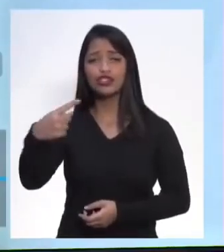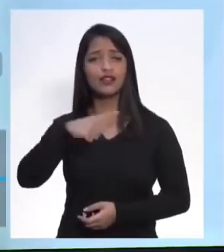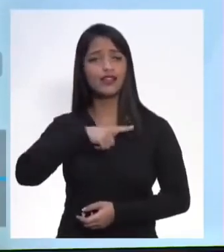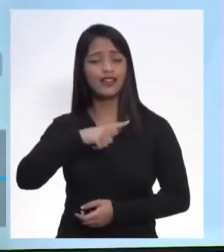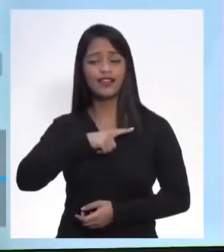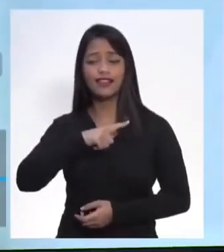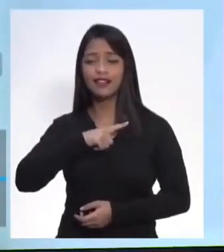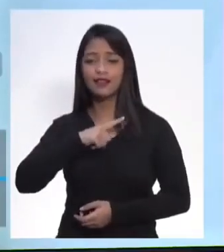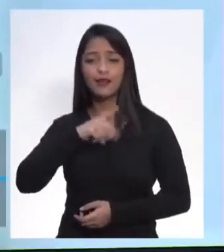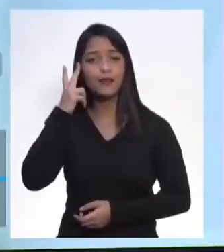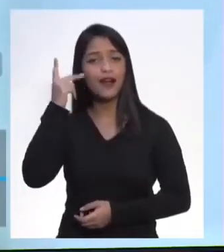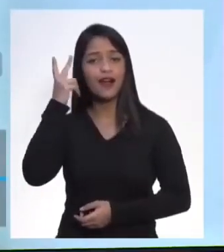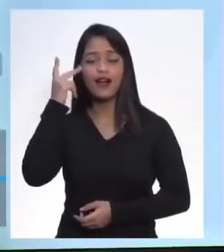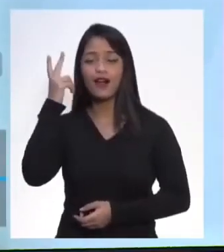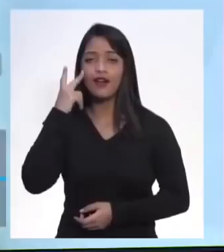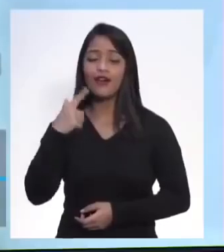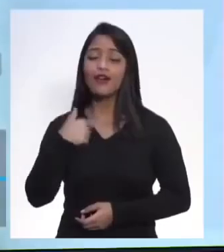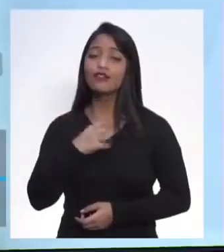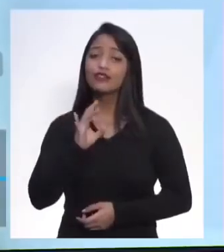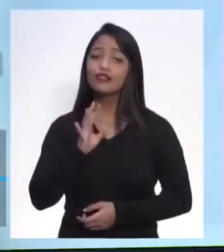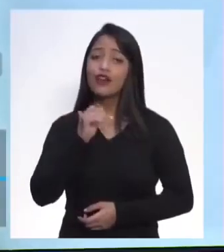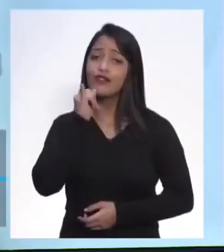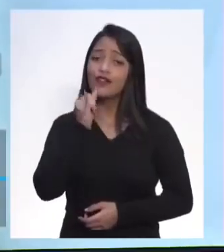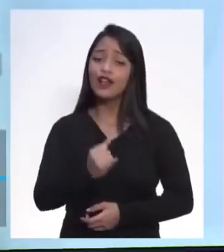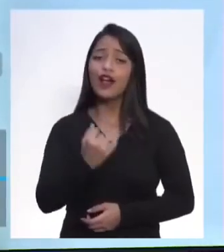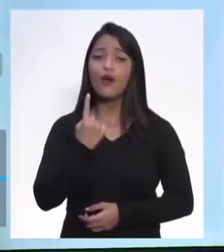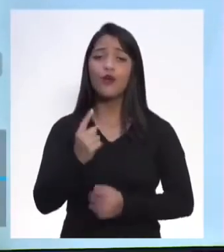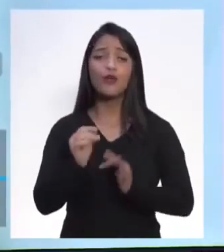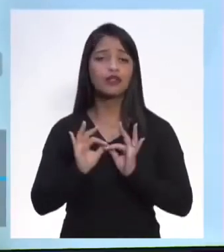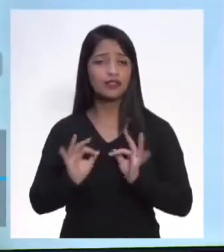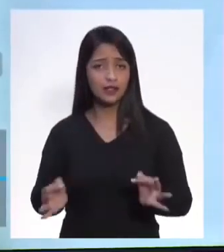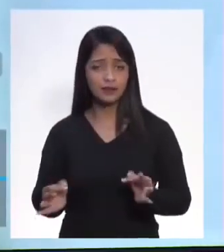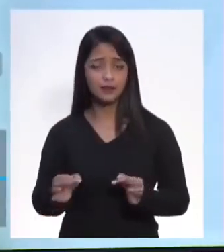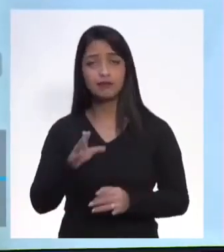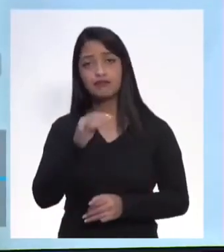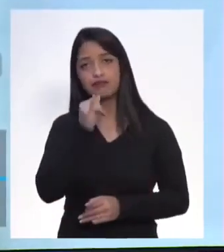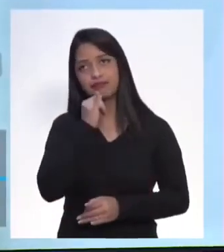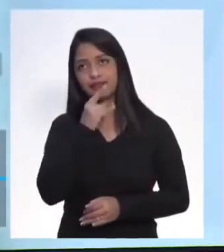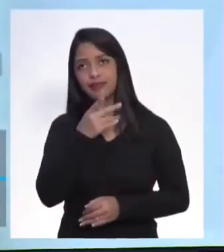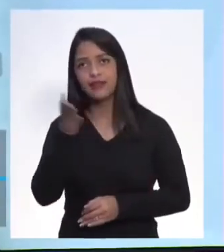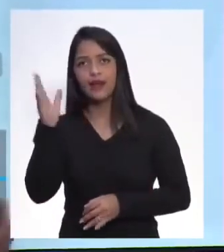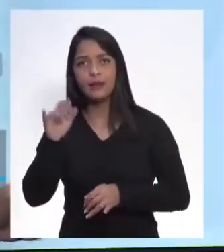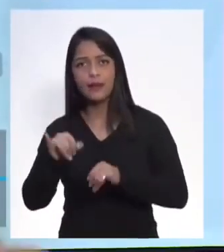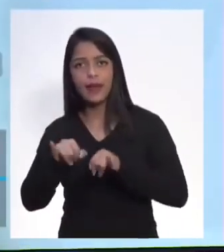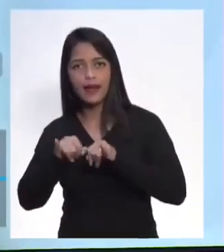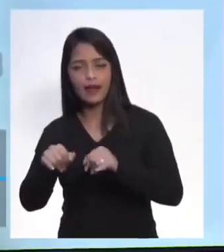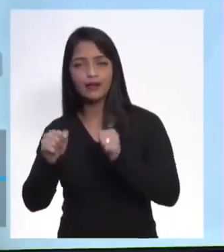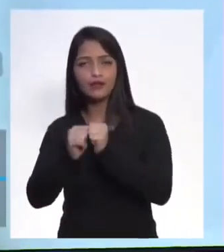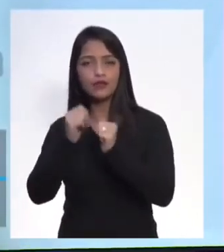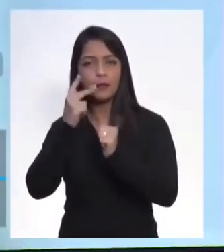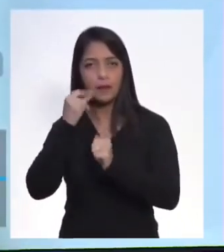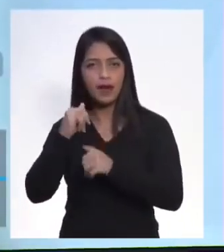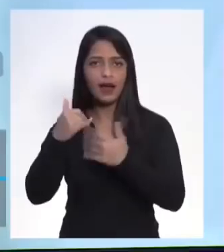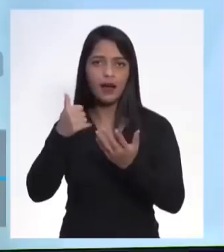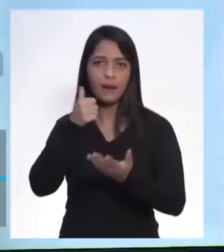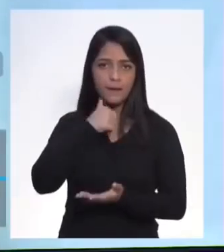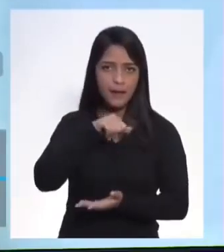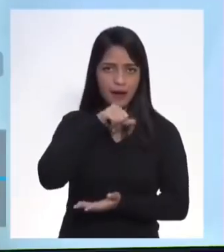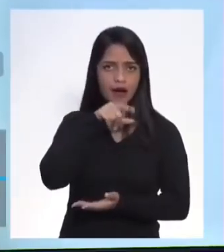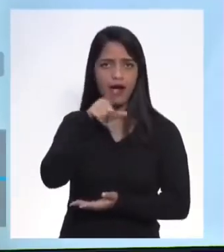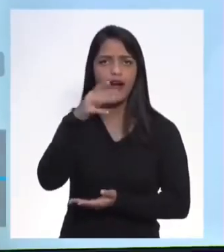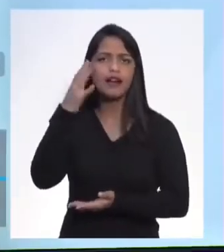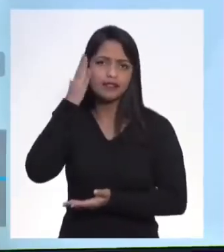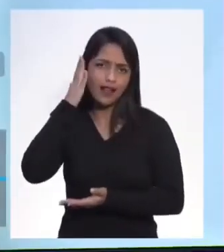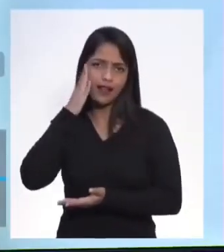nossa rotina. Aqui eu citei só uma situação. Se você vai no mercado com seu pai, com sua mãe, você deve entender bem, né, disso que eu estou